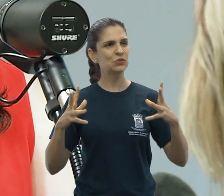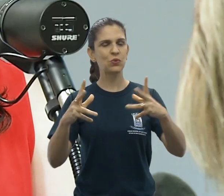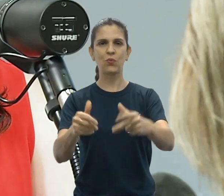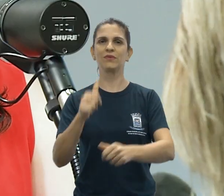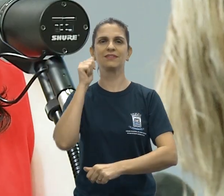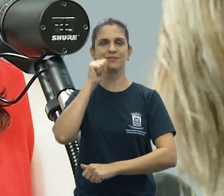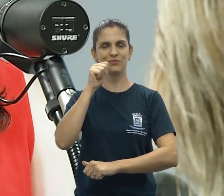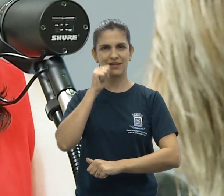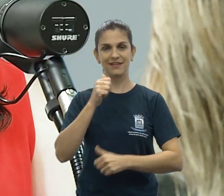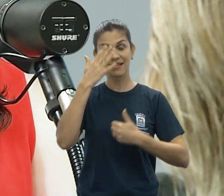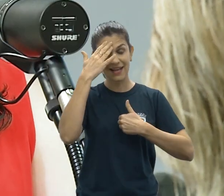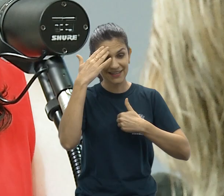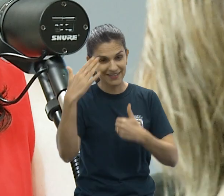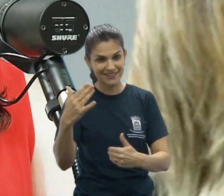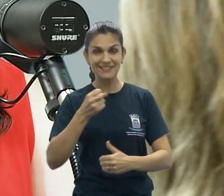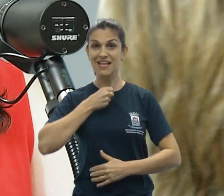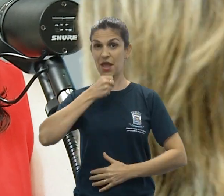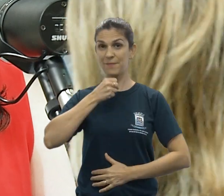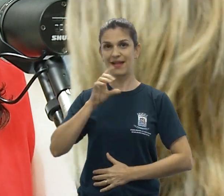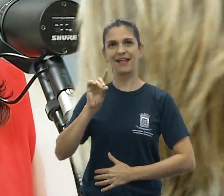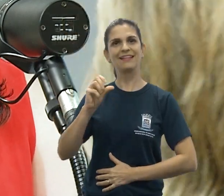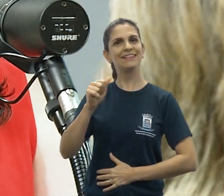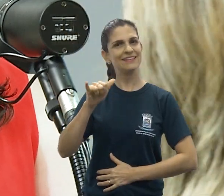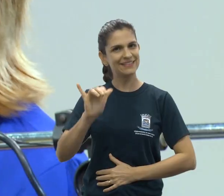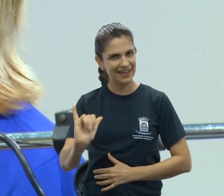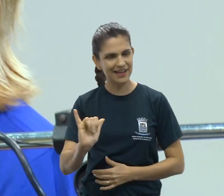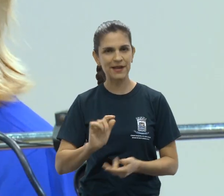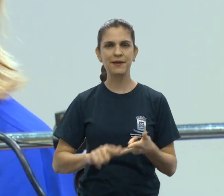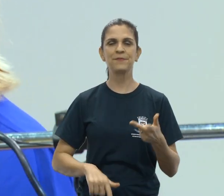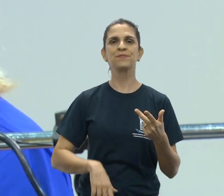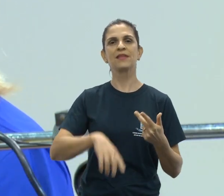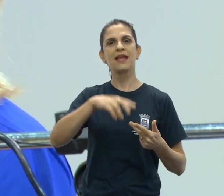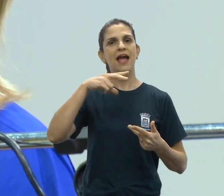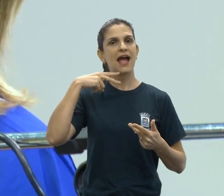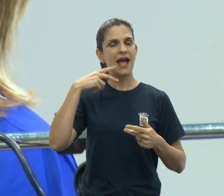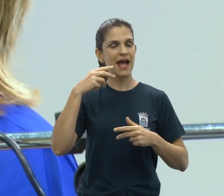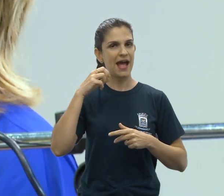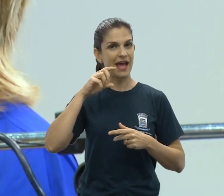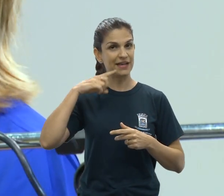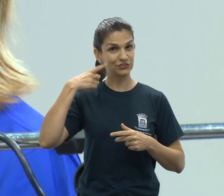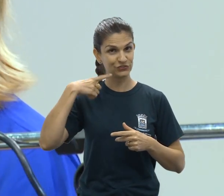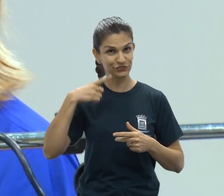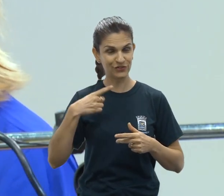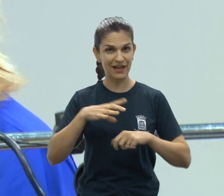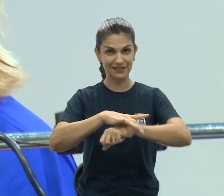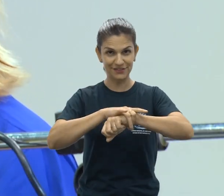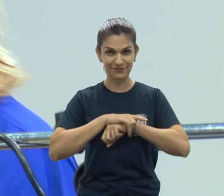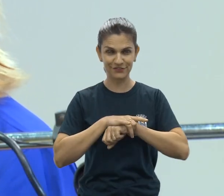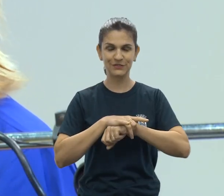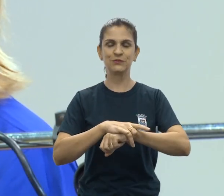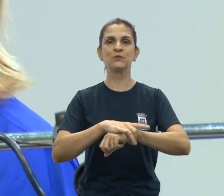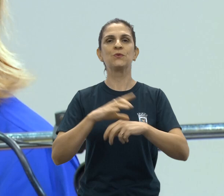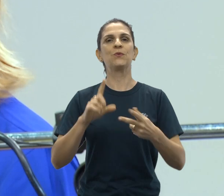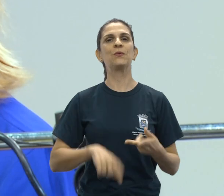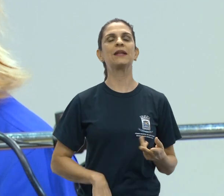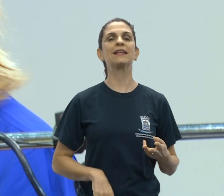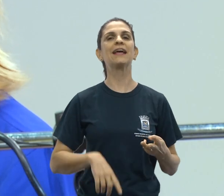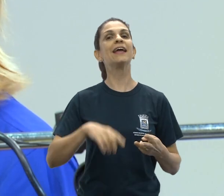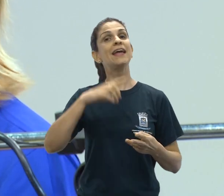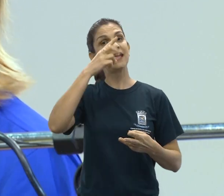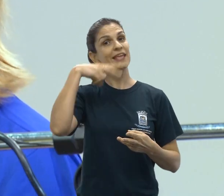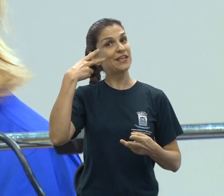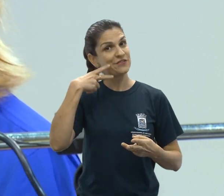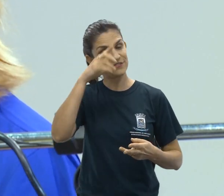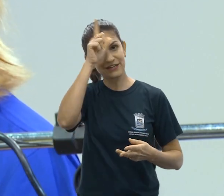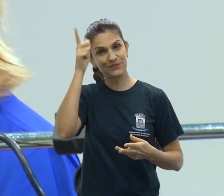Eu quero agradecer a Dai, quero agradecer a doutora, a você, Luísa, o programa Mais Mulheres, a Procuradoria da